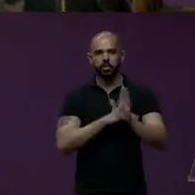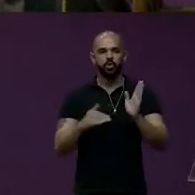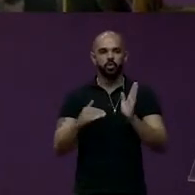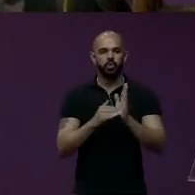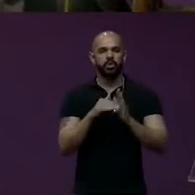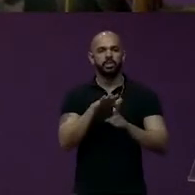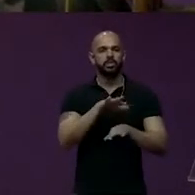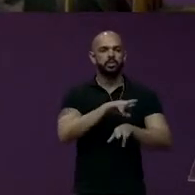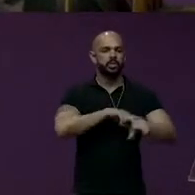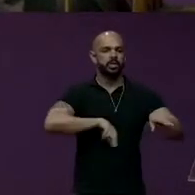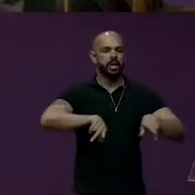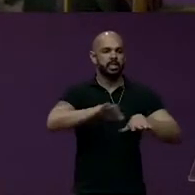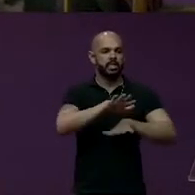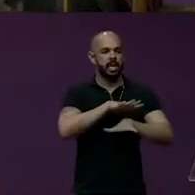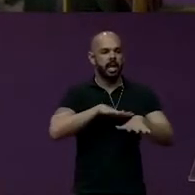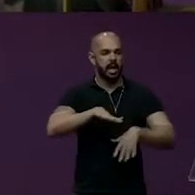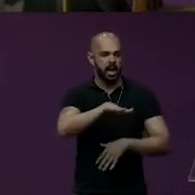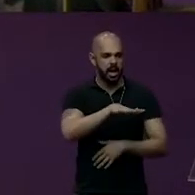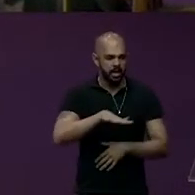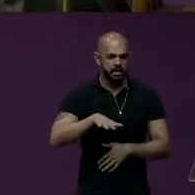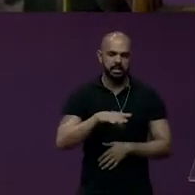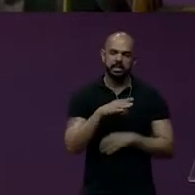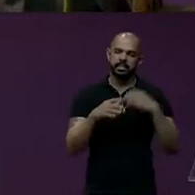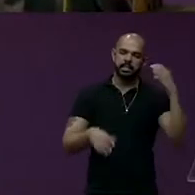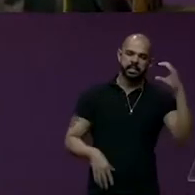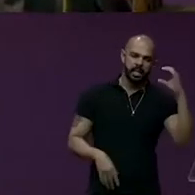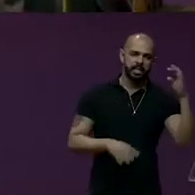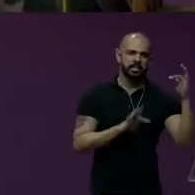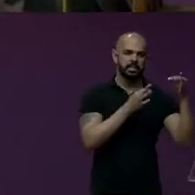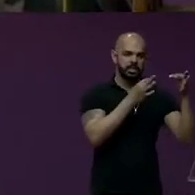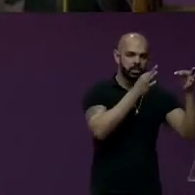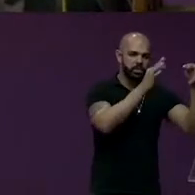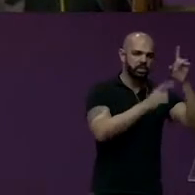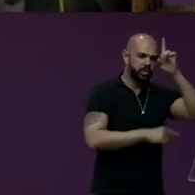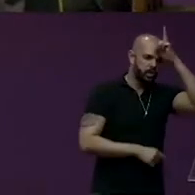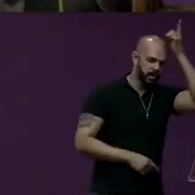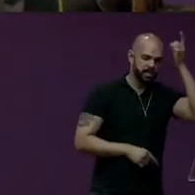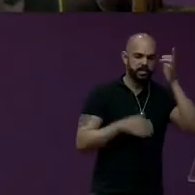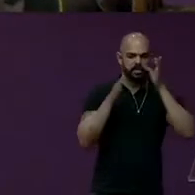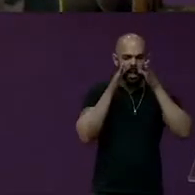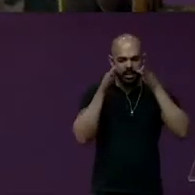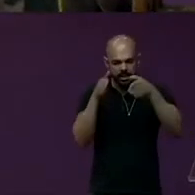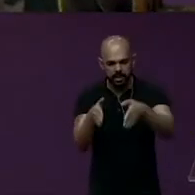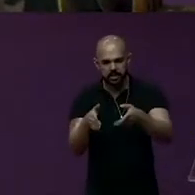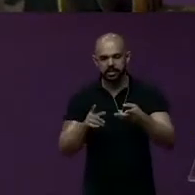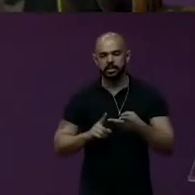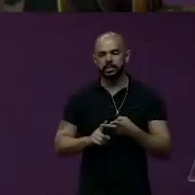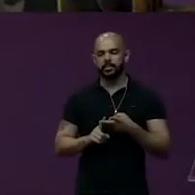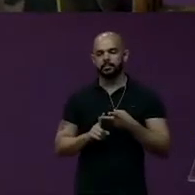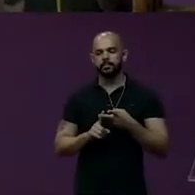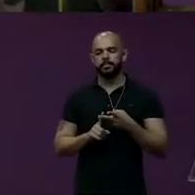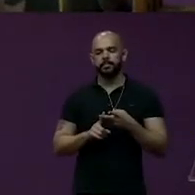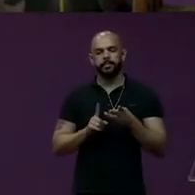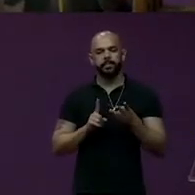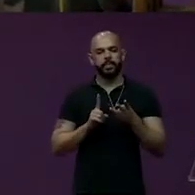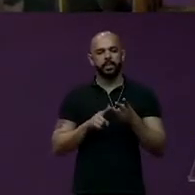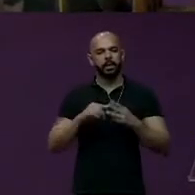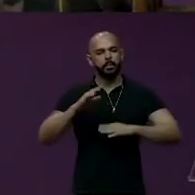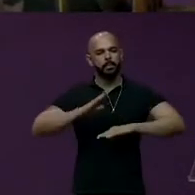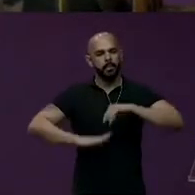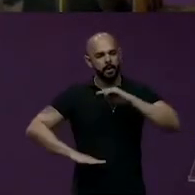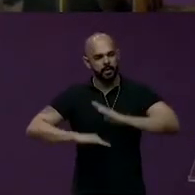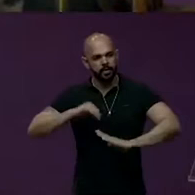suas dimensões, né? Da ciência e tecnologia e inovação, da atenção, né? No campo da